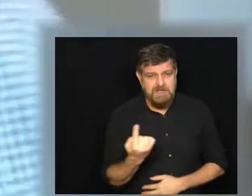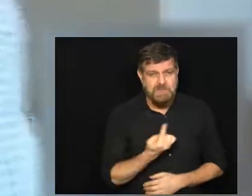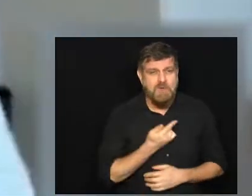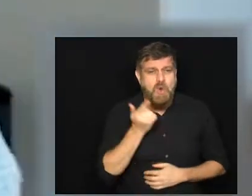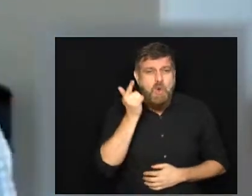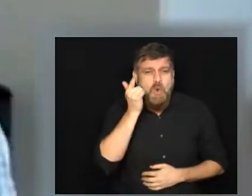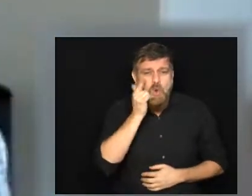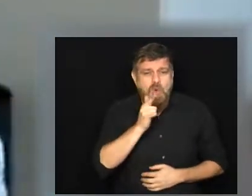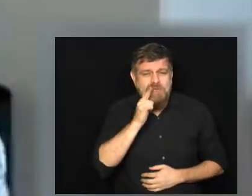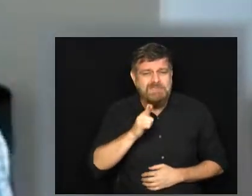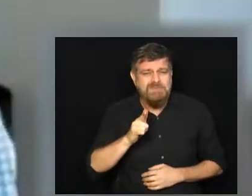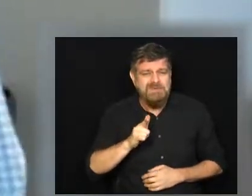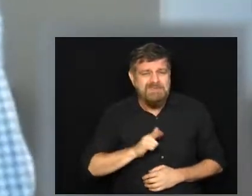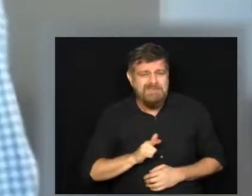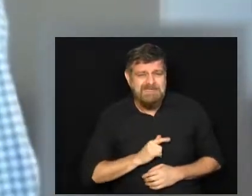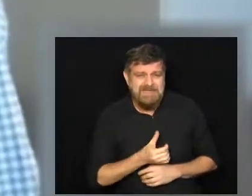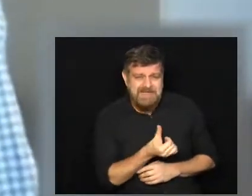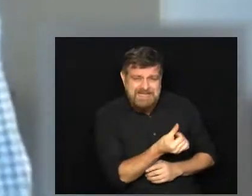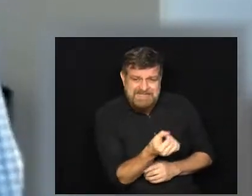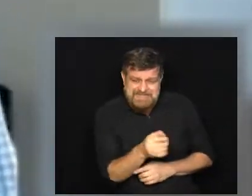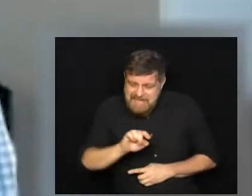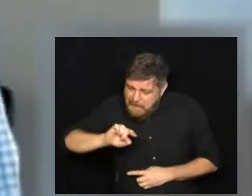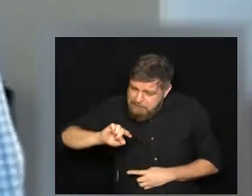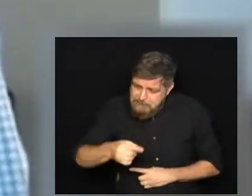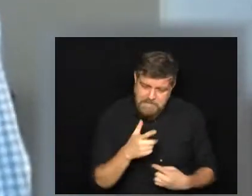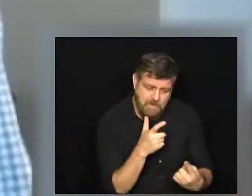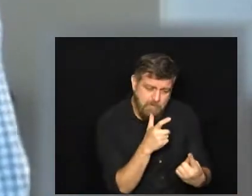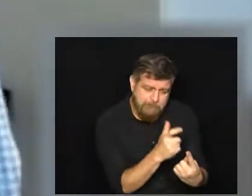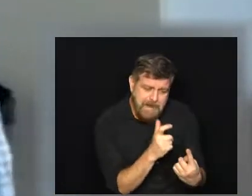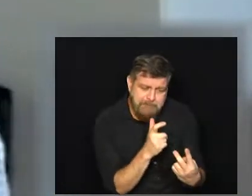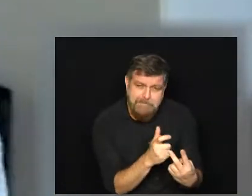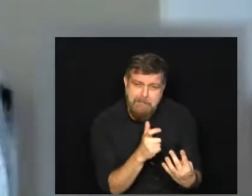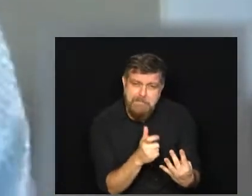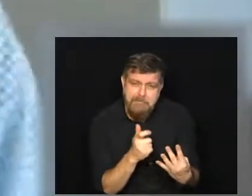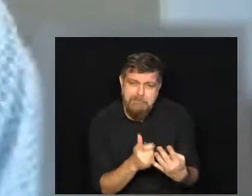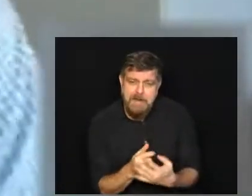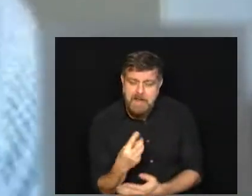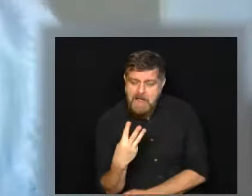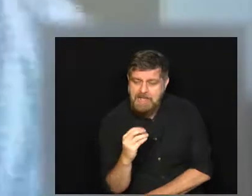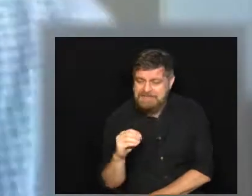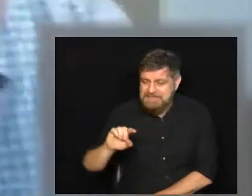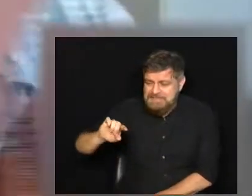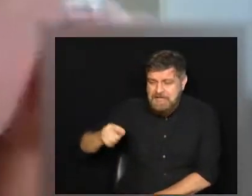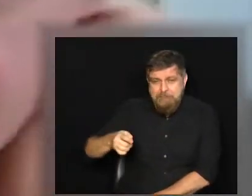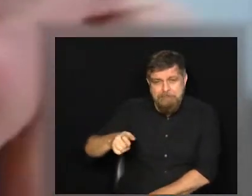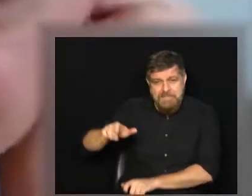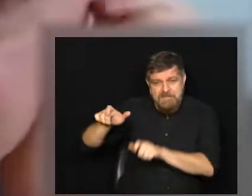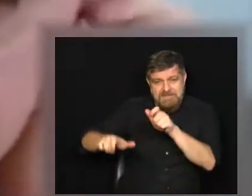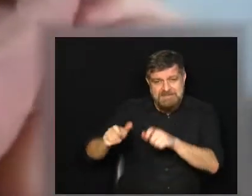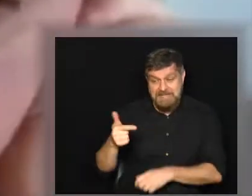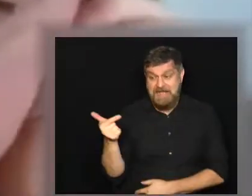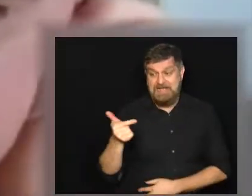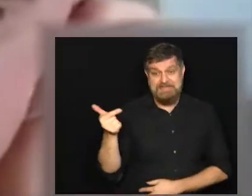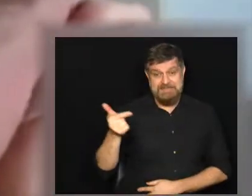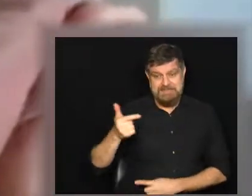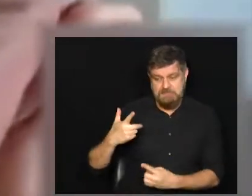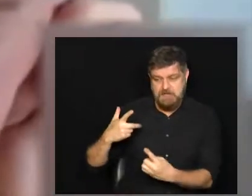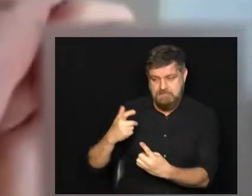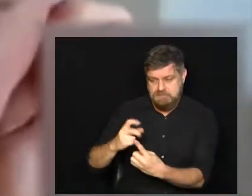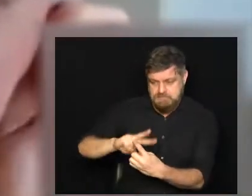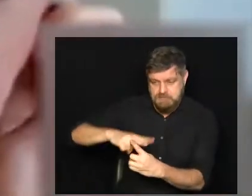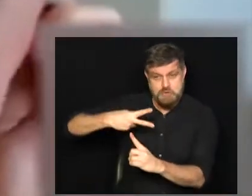a essas mais 600 mil vacinas e em torno de 300 mil vacinadas na segunda